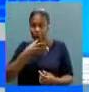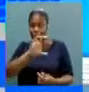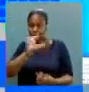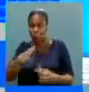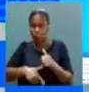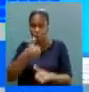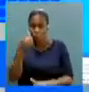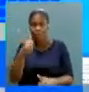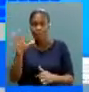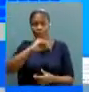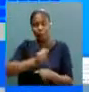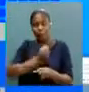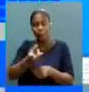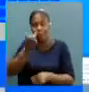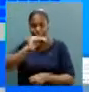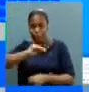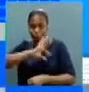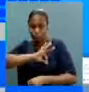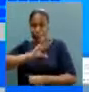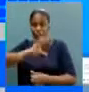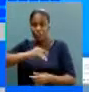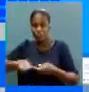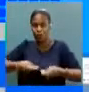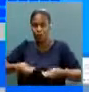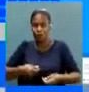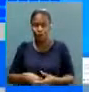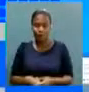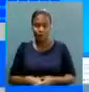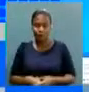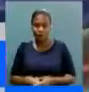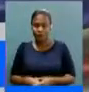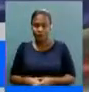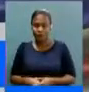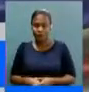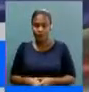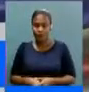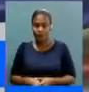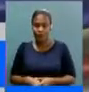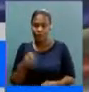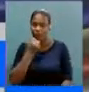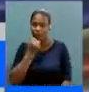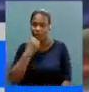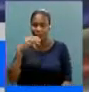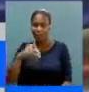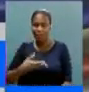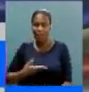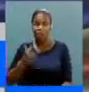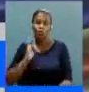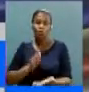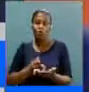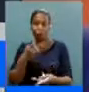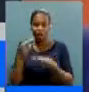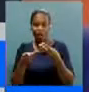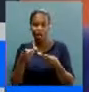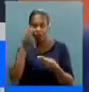com mais emprego mais rendimento e mais negócios satisfação do mpd com os últimos dados do